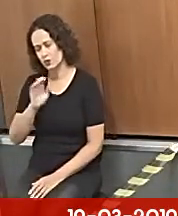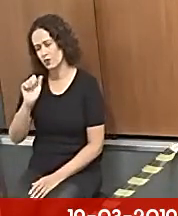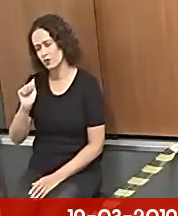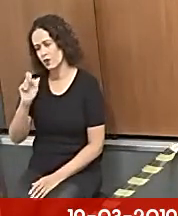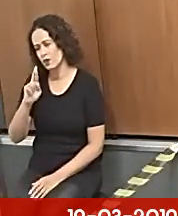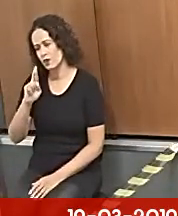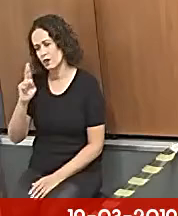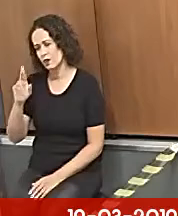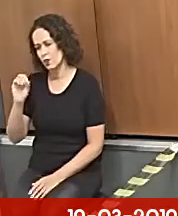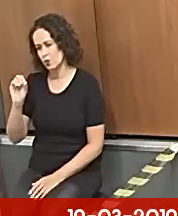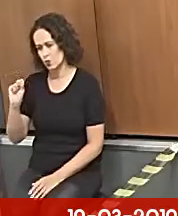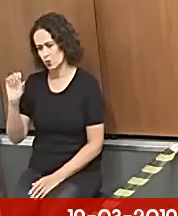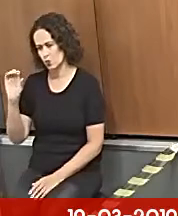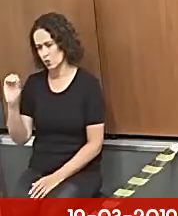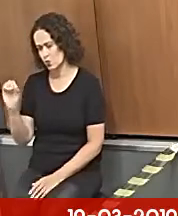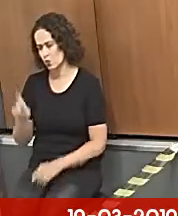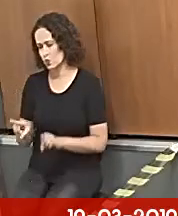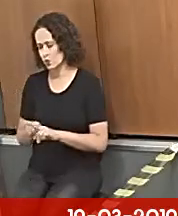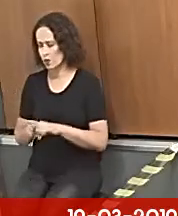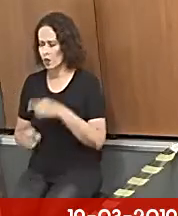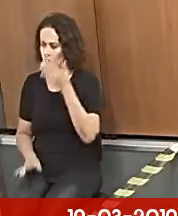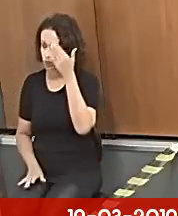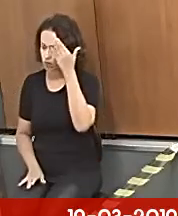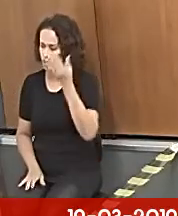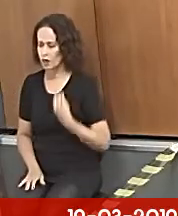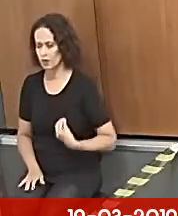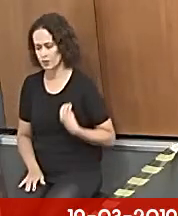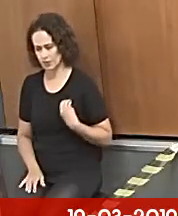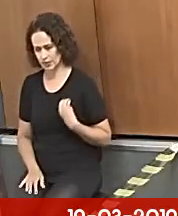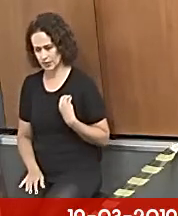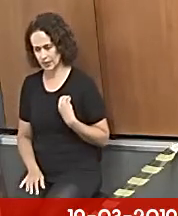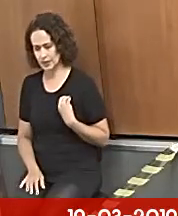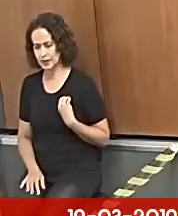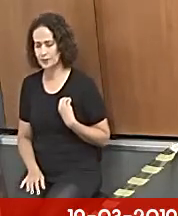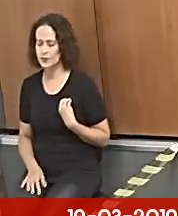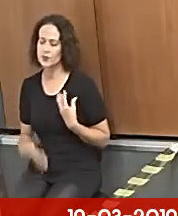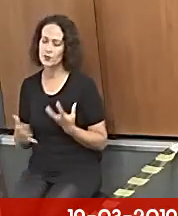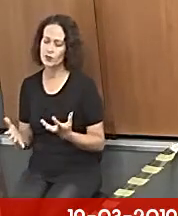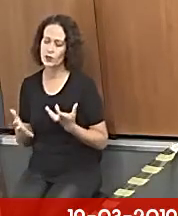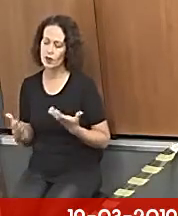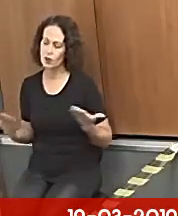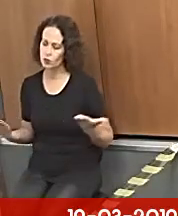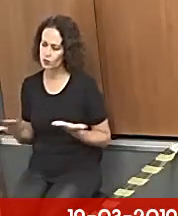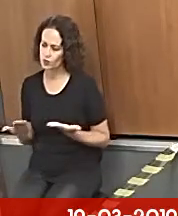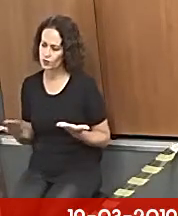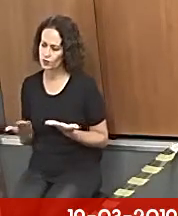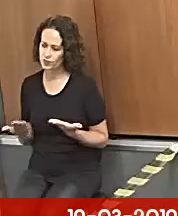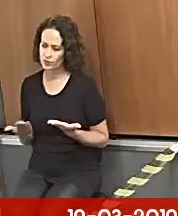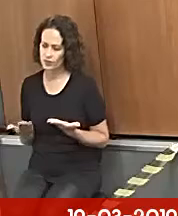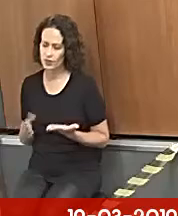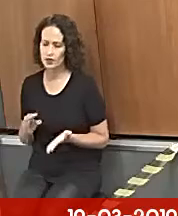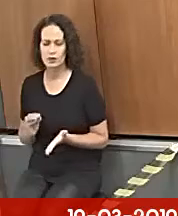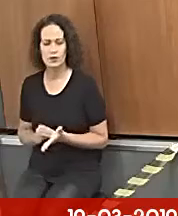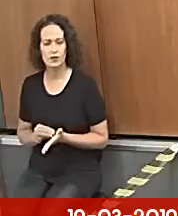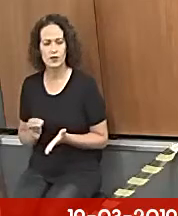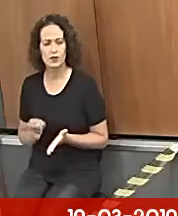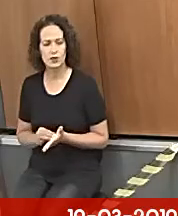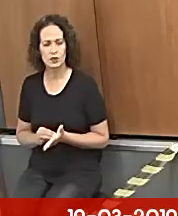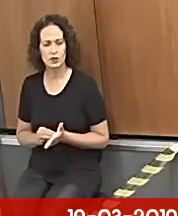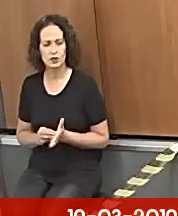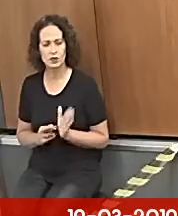que a nossa assessor parlamentar obrigado pela presença e eu quero passar a palavra aí tá faltando